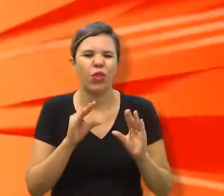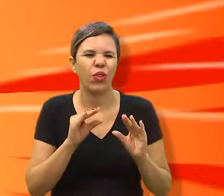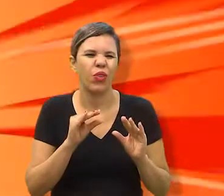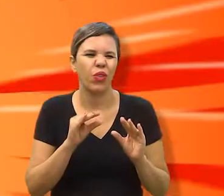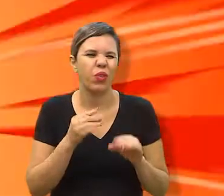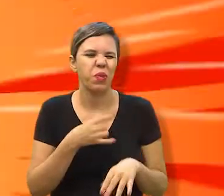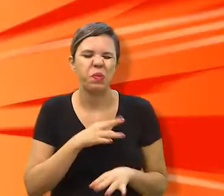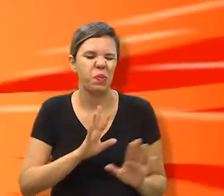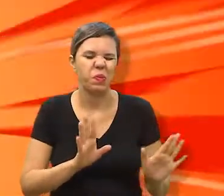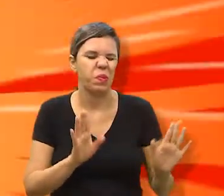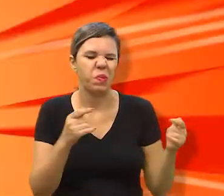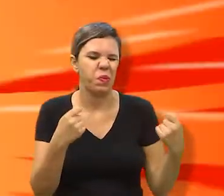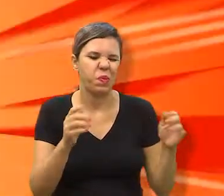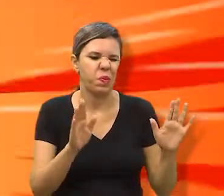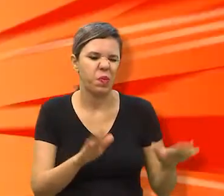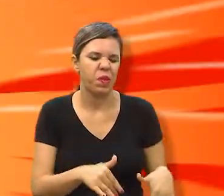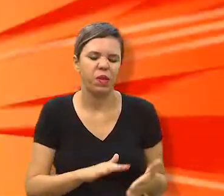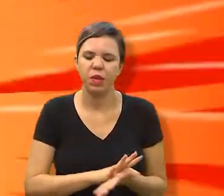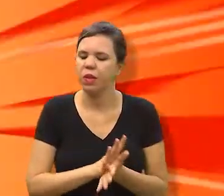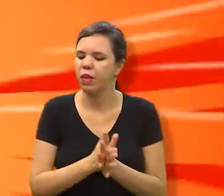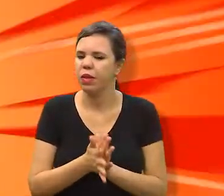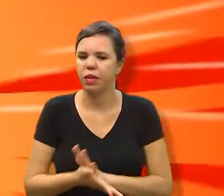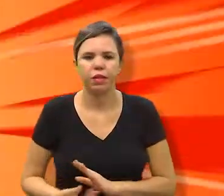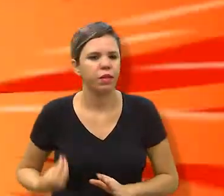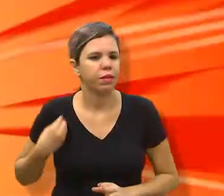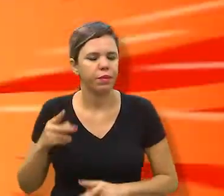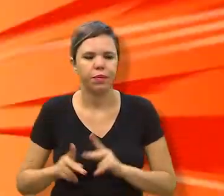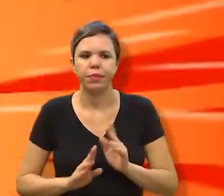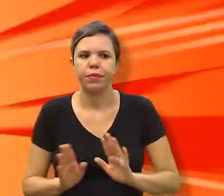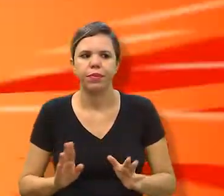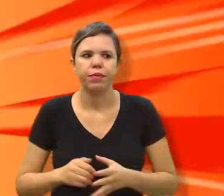porque o medo não é necessariamente algo que destrói a vida dessa